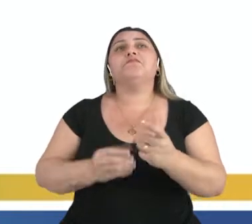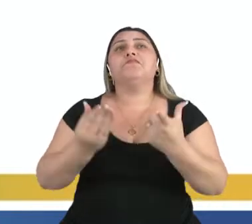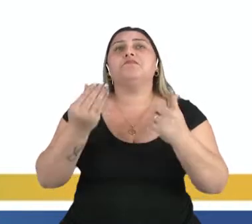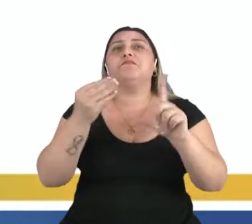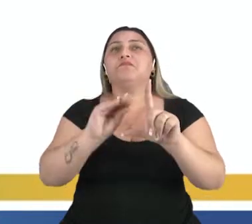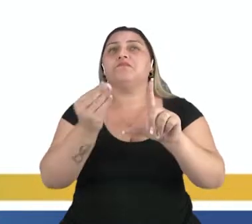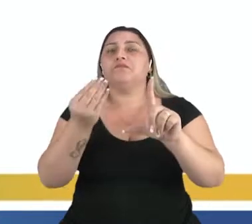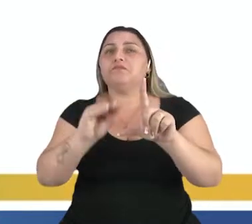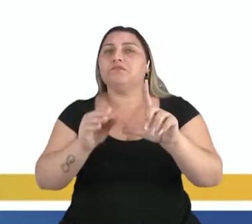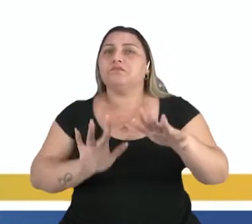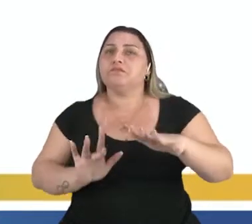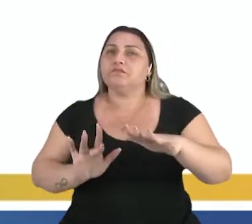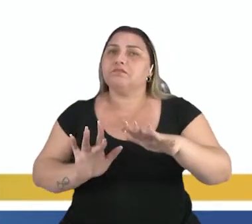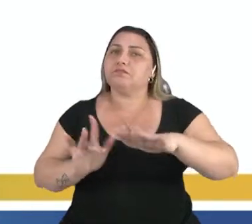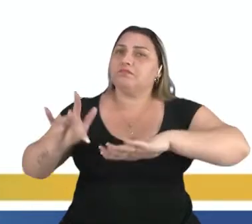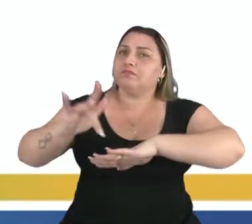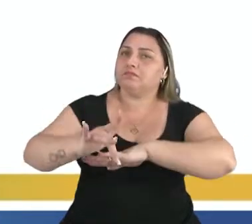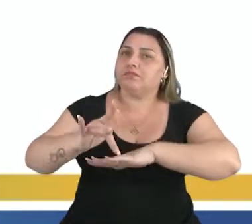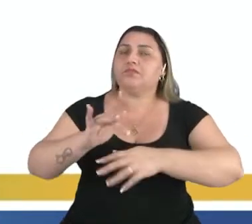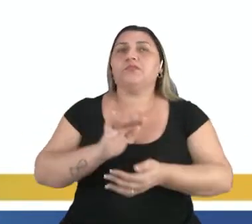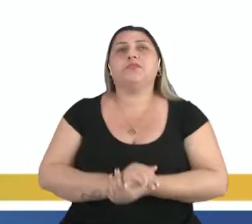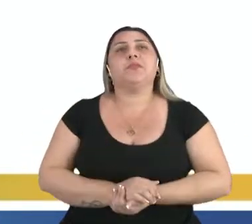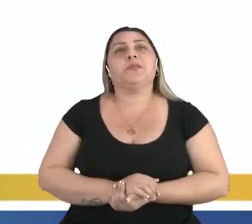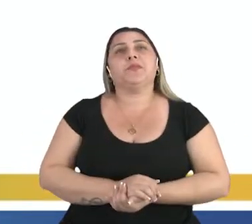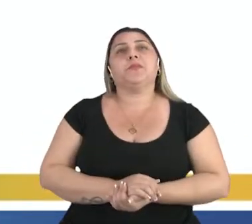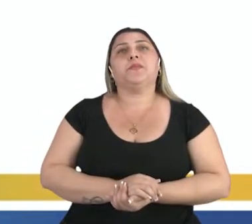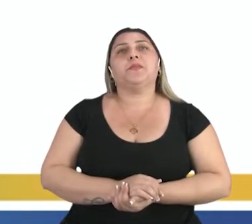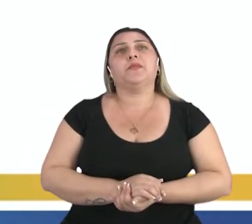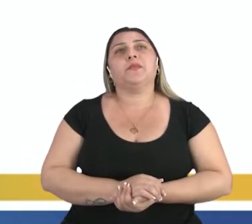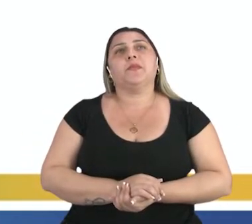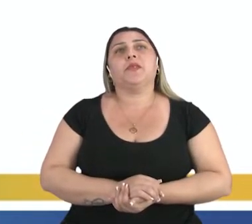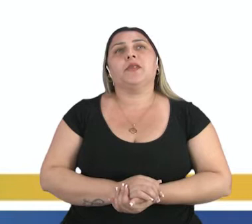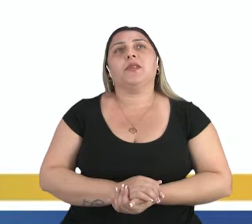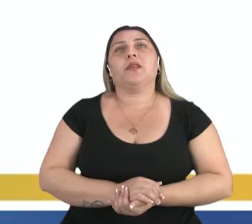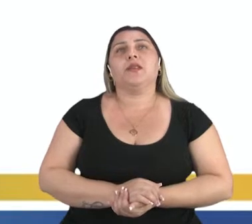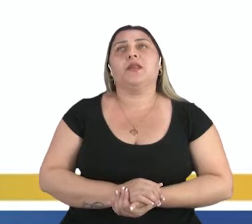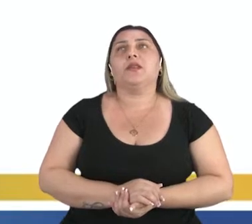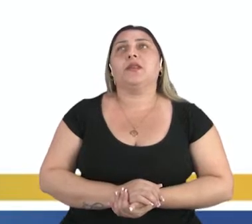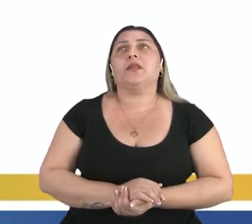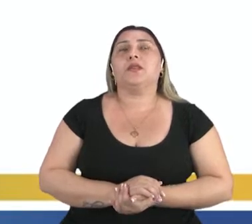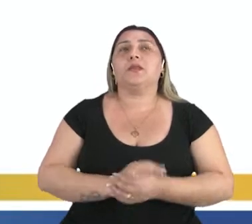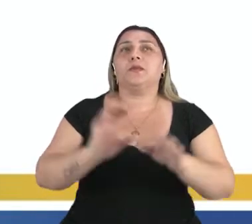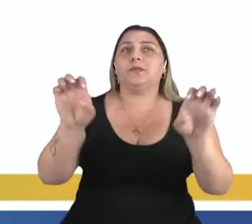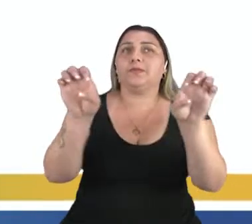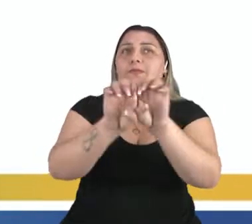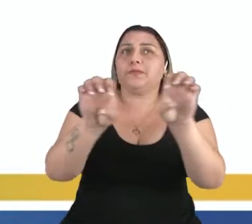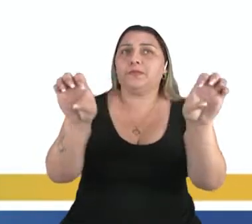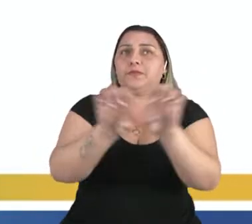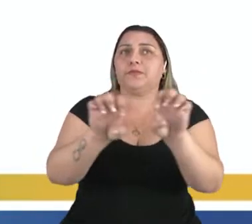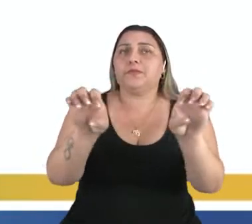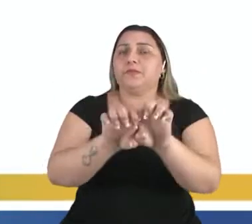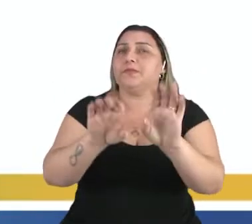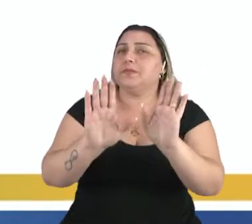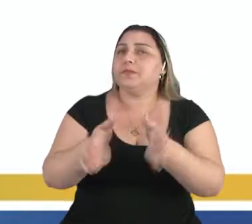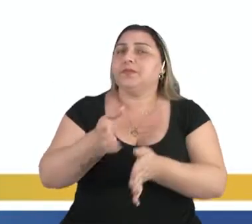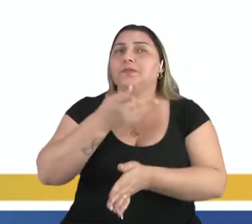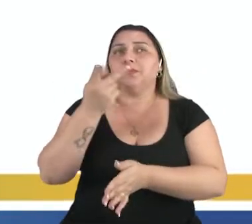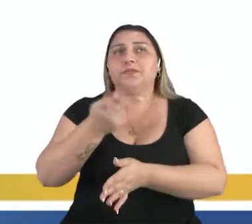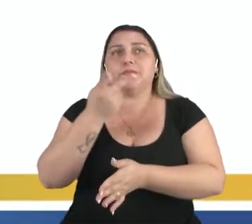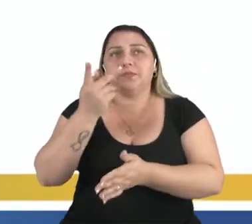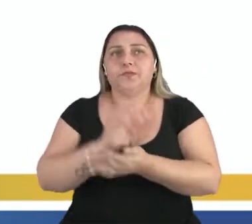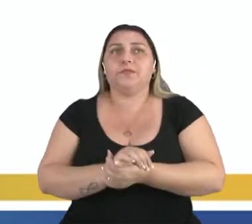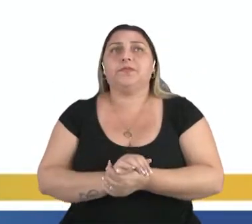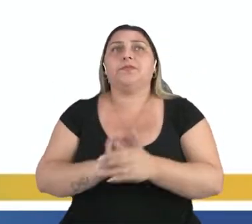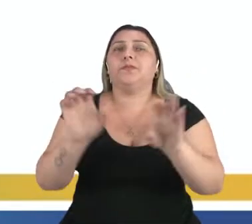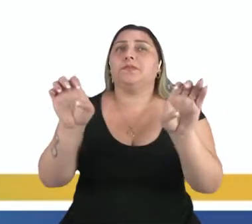diversos locais, como blogs e redes sociais. Qual a estrutura? Como já foi dito, ele deve